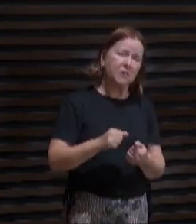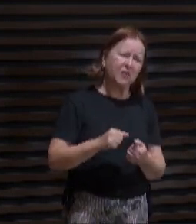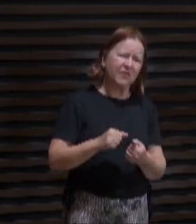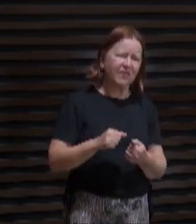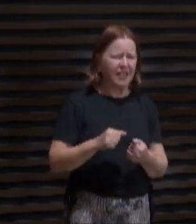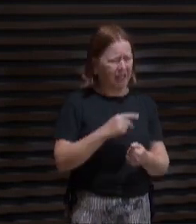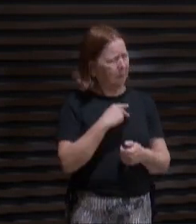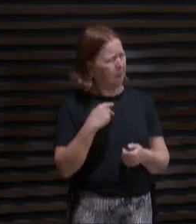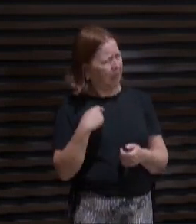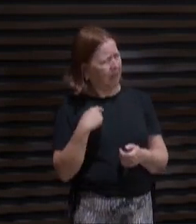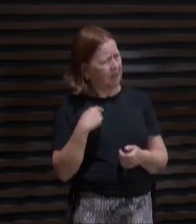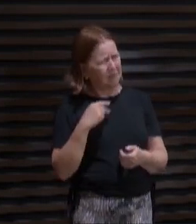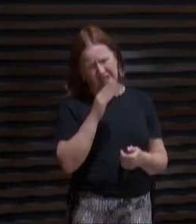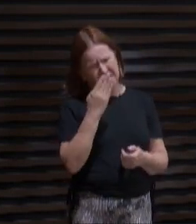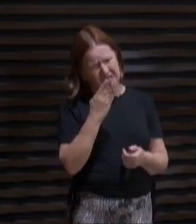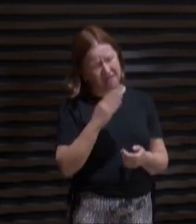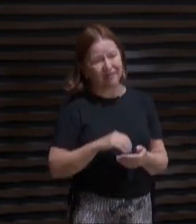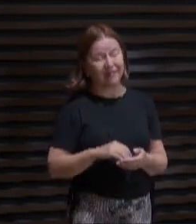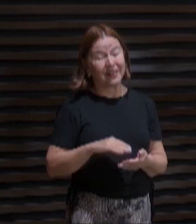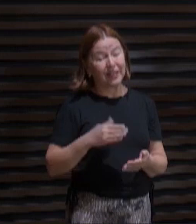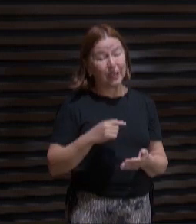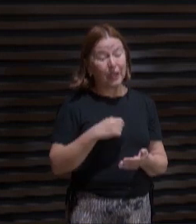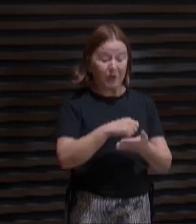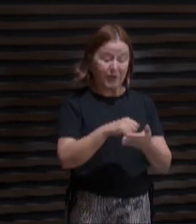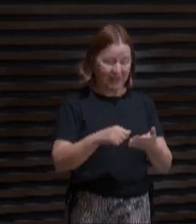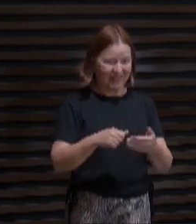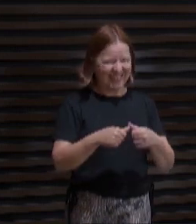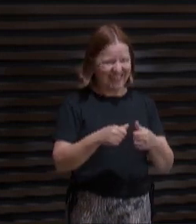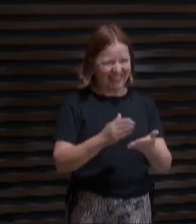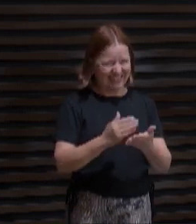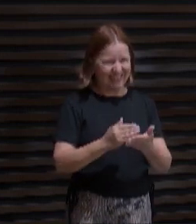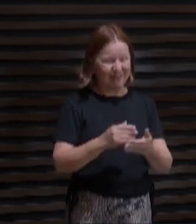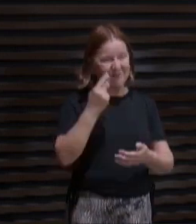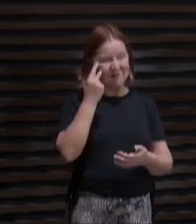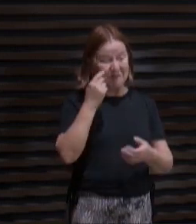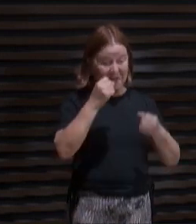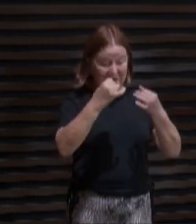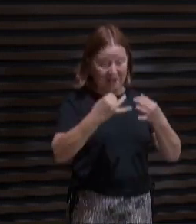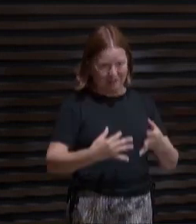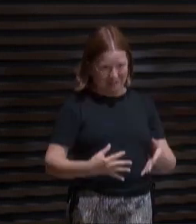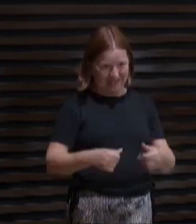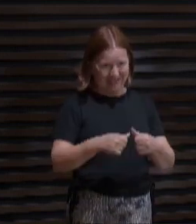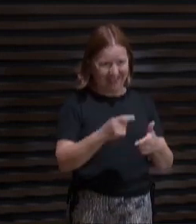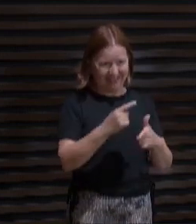Picareta, Psicopata ou Pastor, que é uma tentativa de explicar isso.